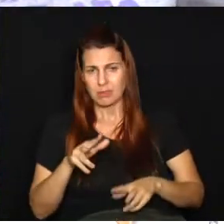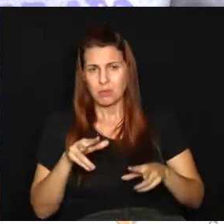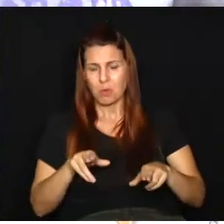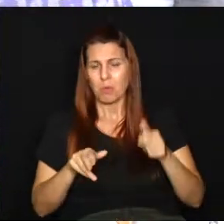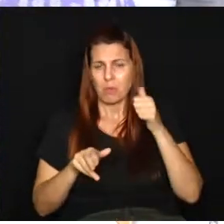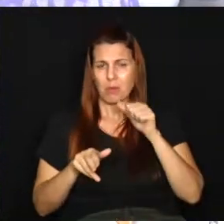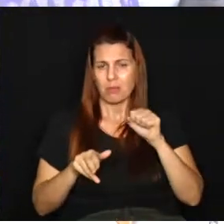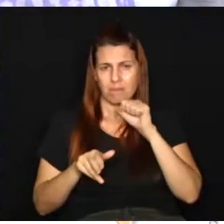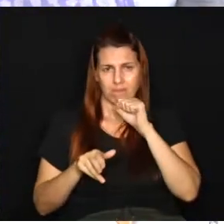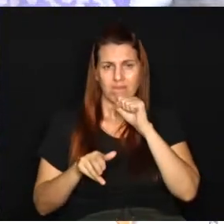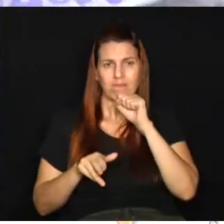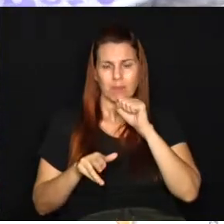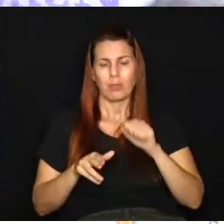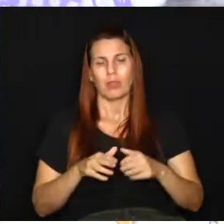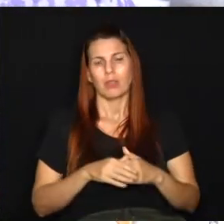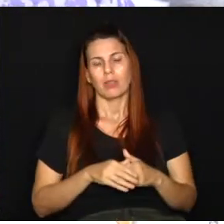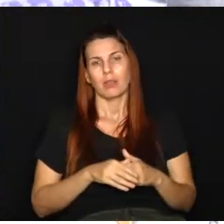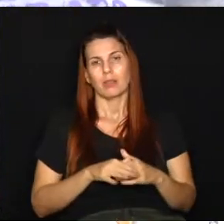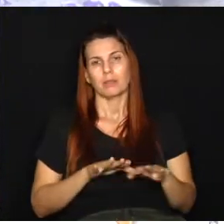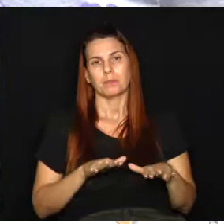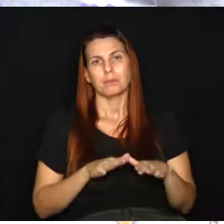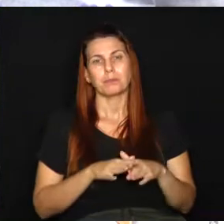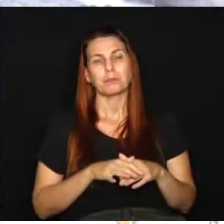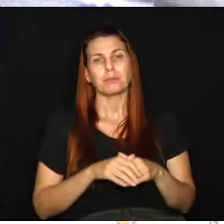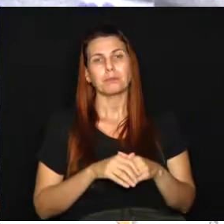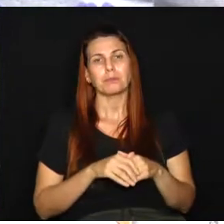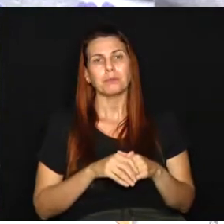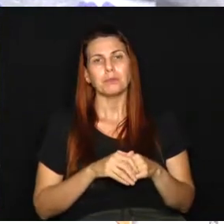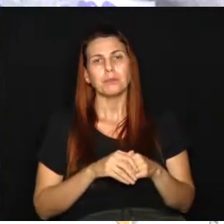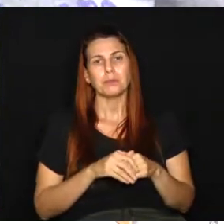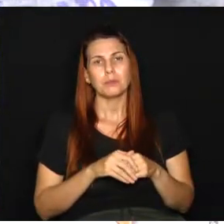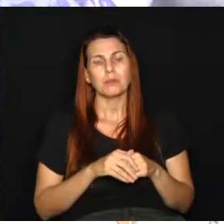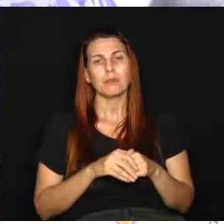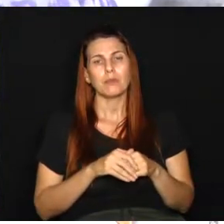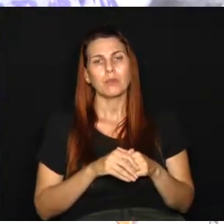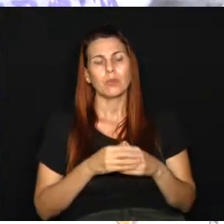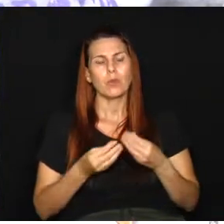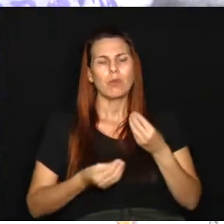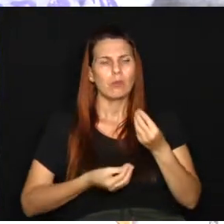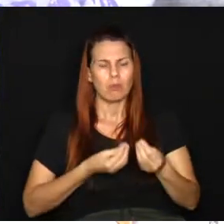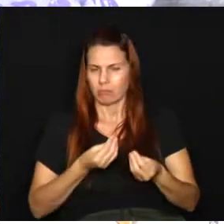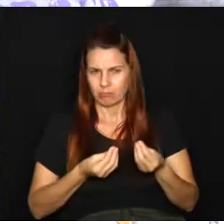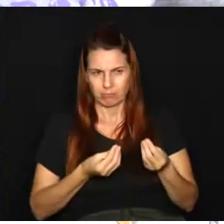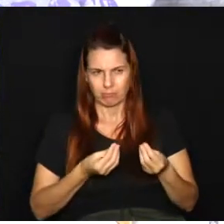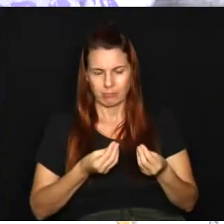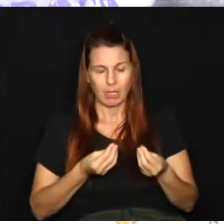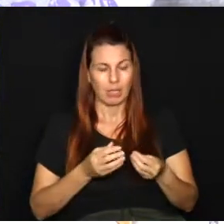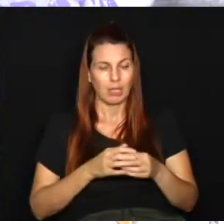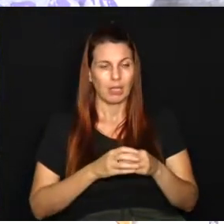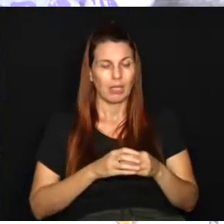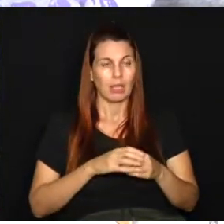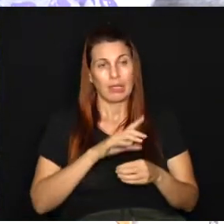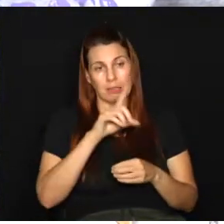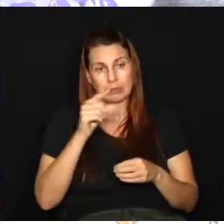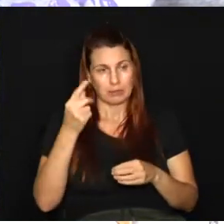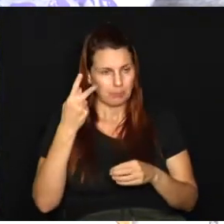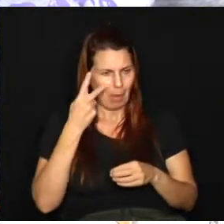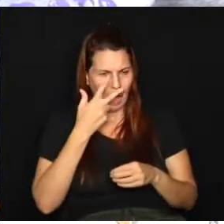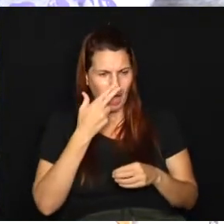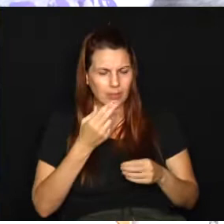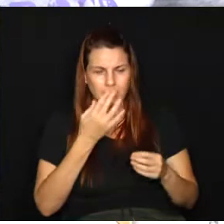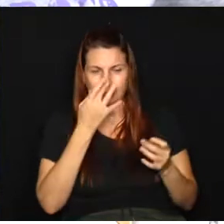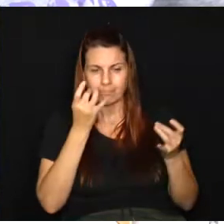E de como o Estado, de forma geral, não entende as crianças como pessoas, né?